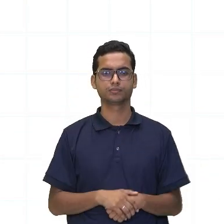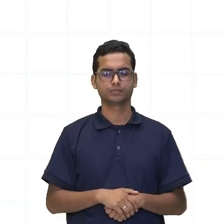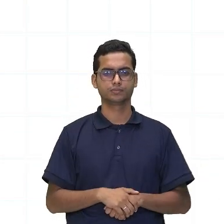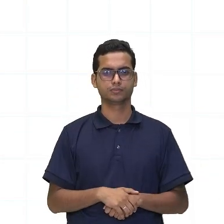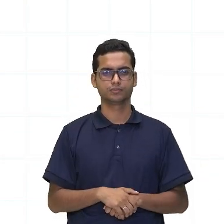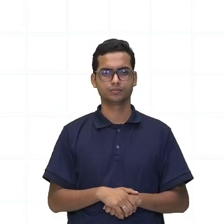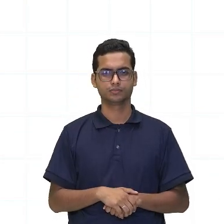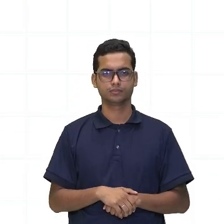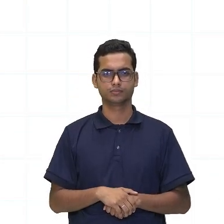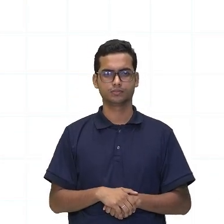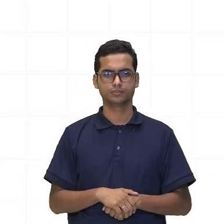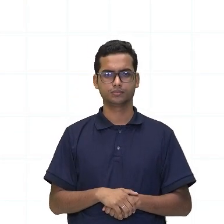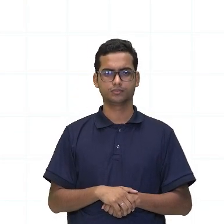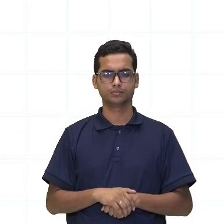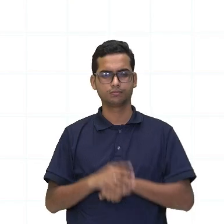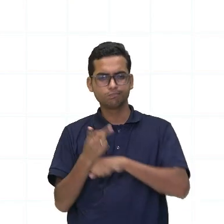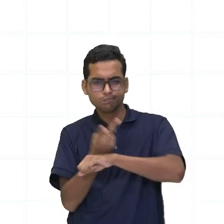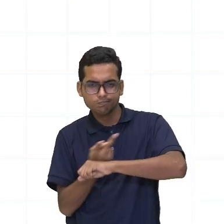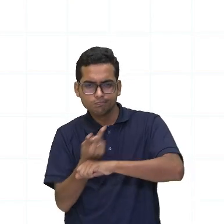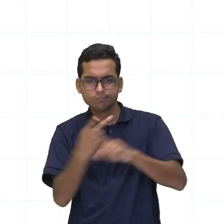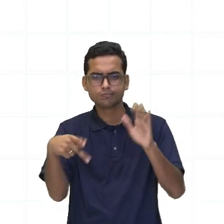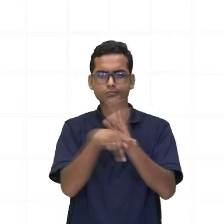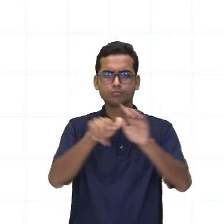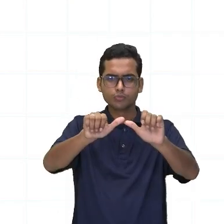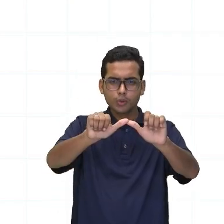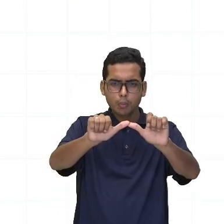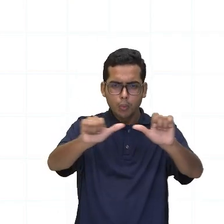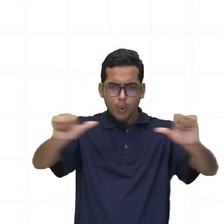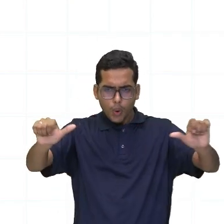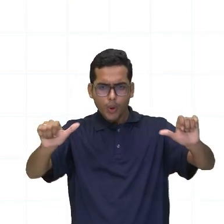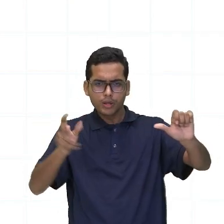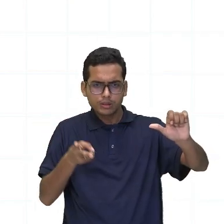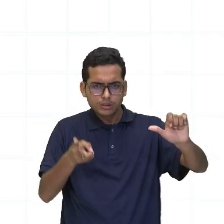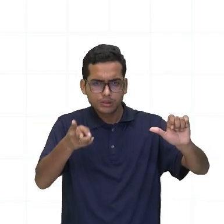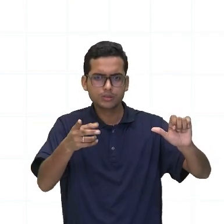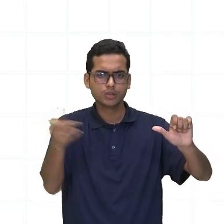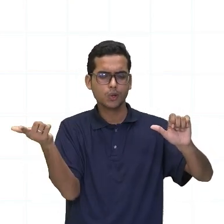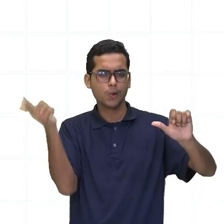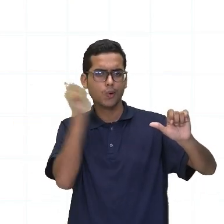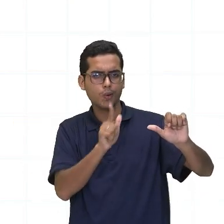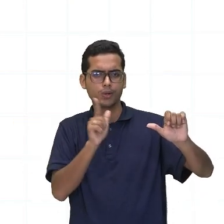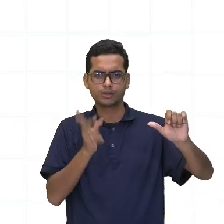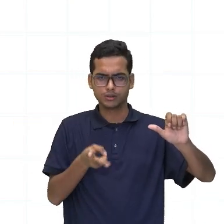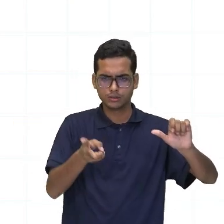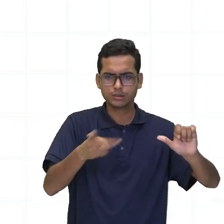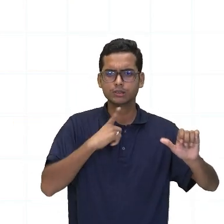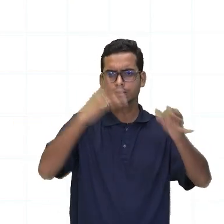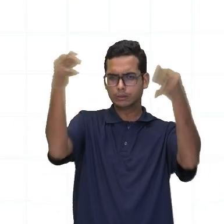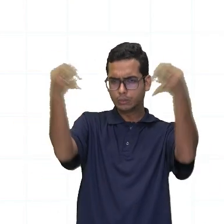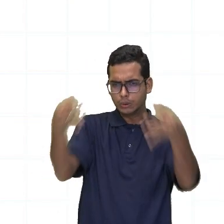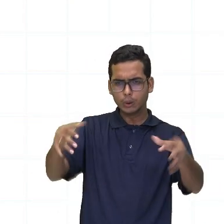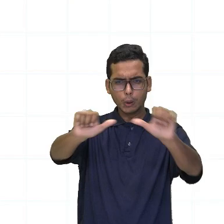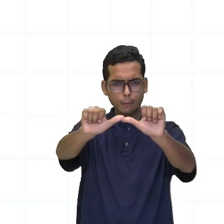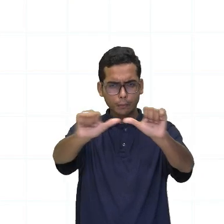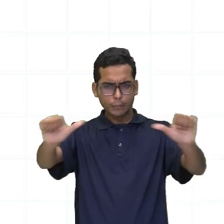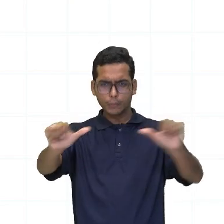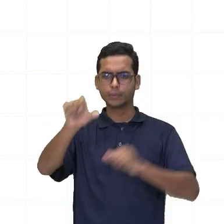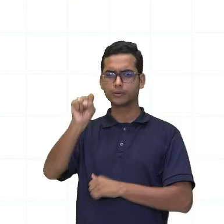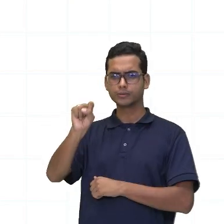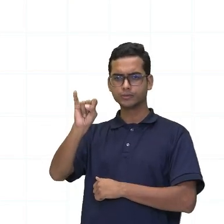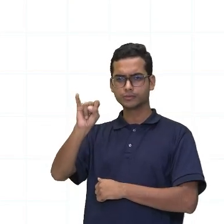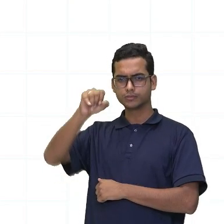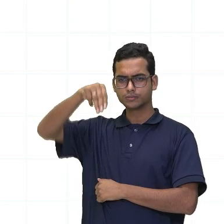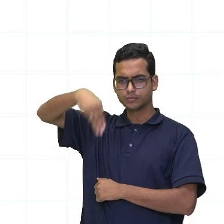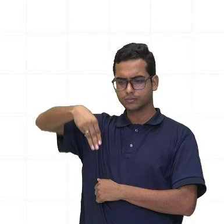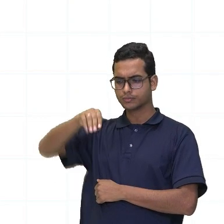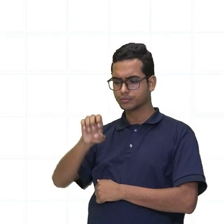a procura da simetria, tá? Então, eles procuravam a questão da simetria, que